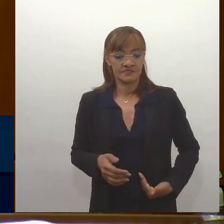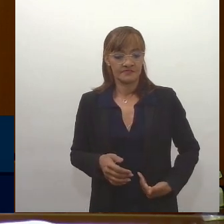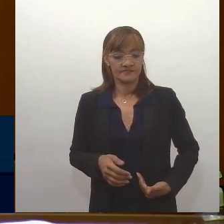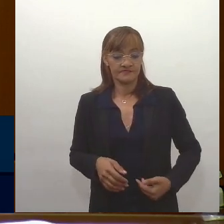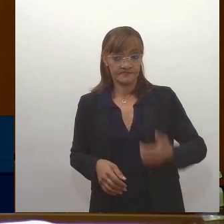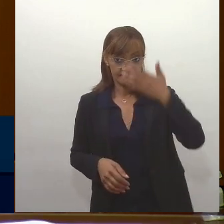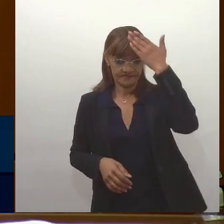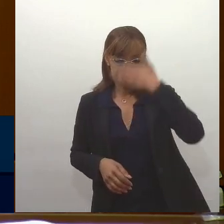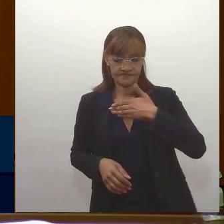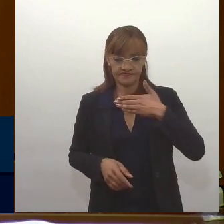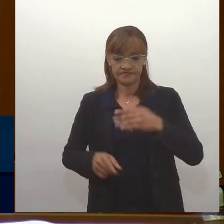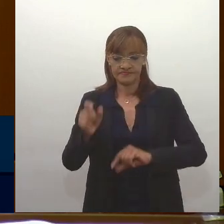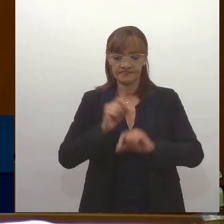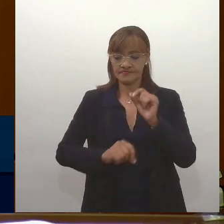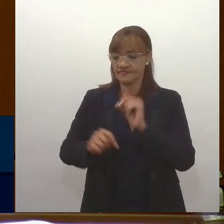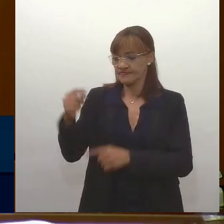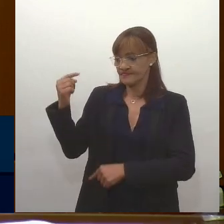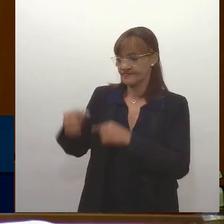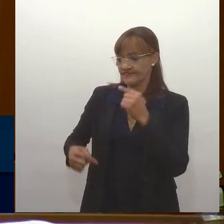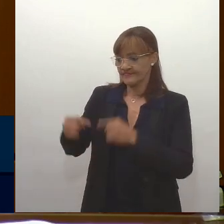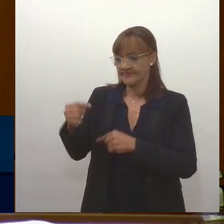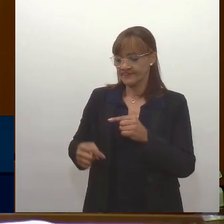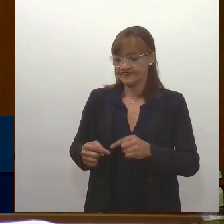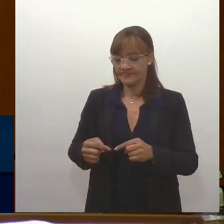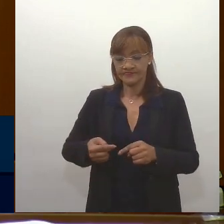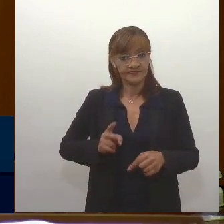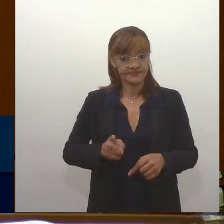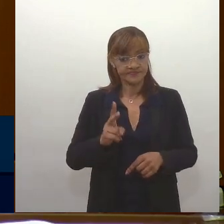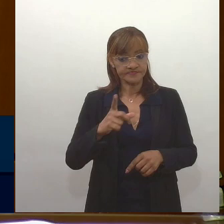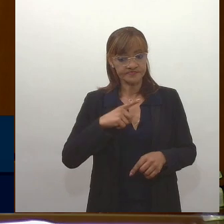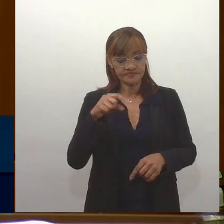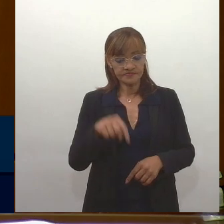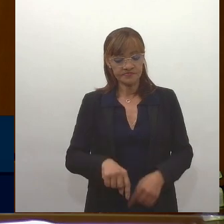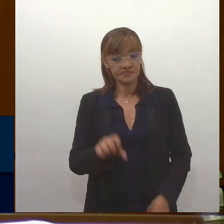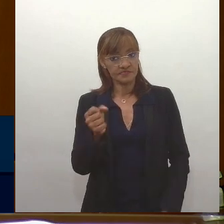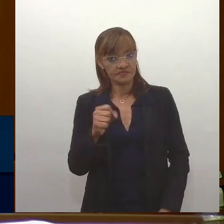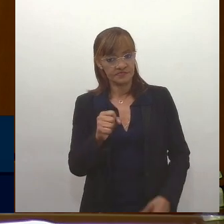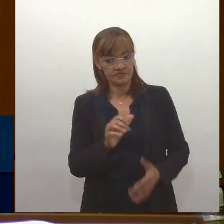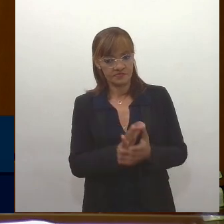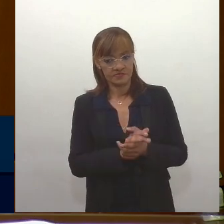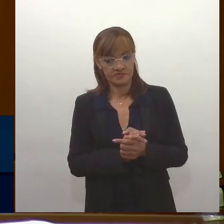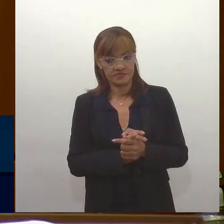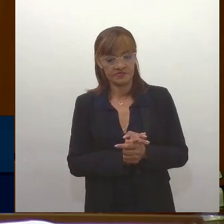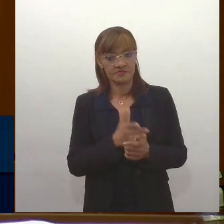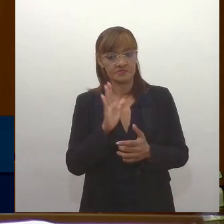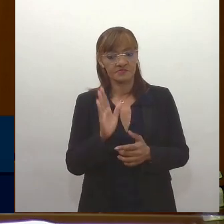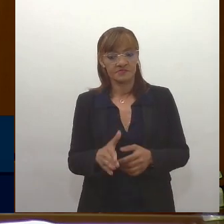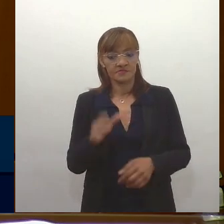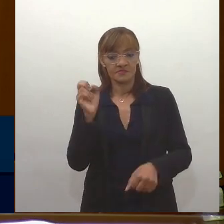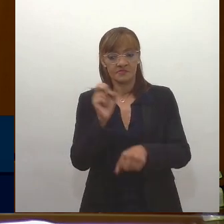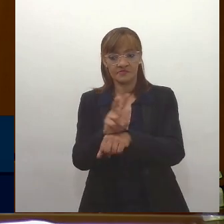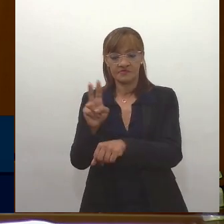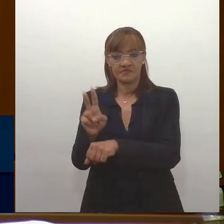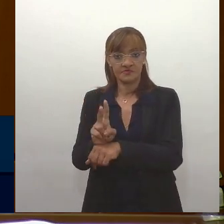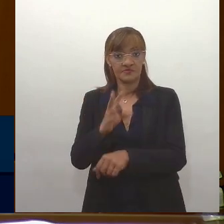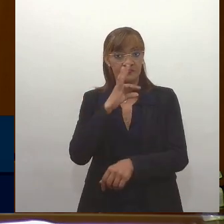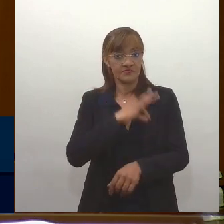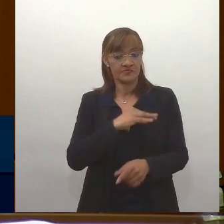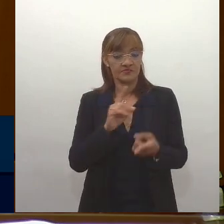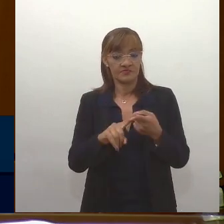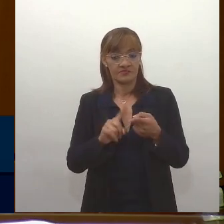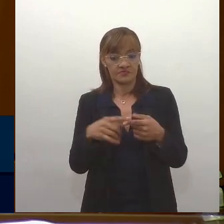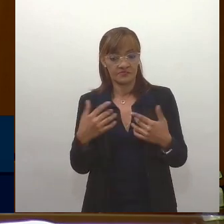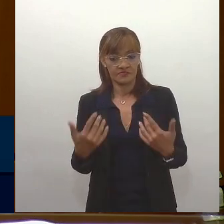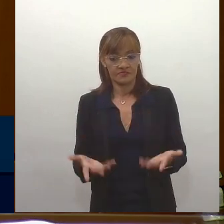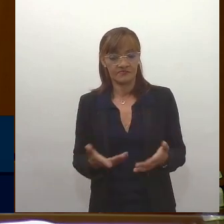políticas públicas que vem sendo aplicadas em Sergipe no tocante à geração de emprego e renda dados do cadastro Geral de